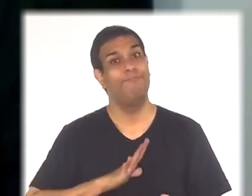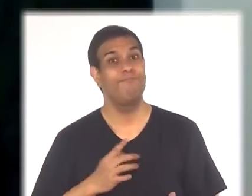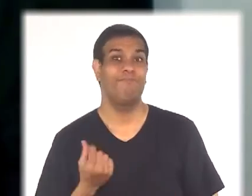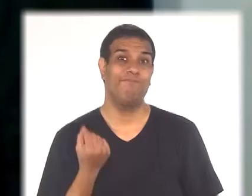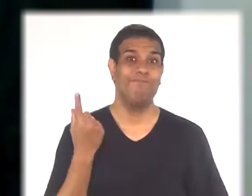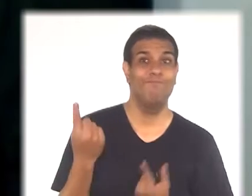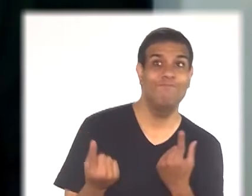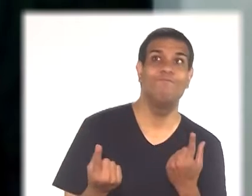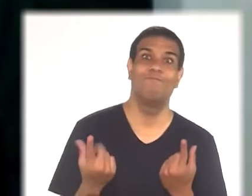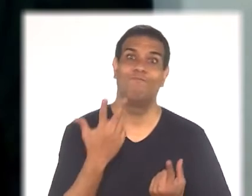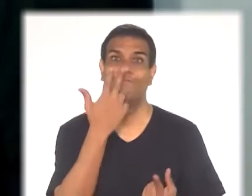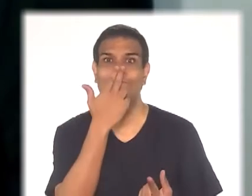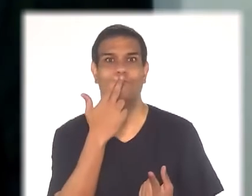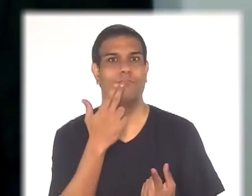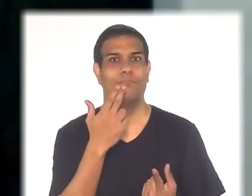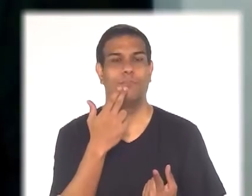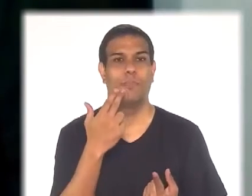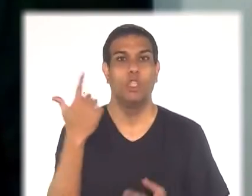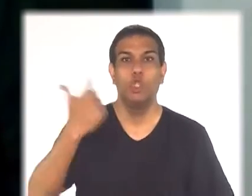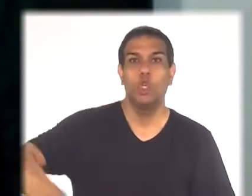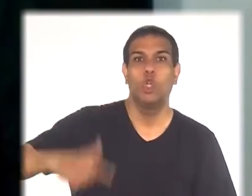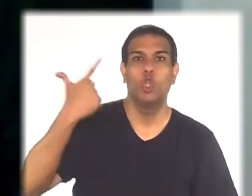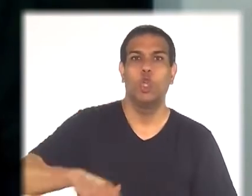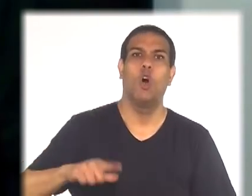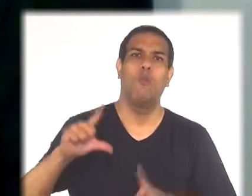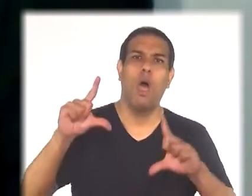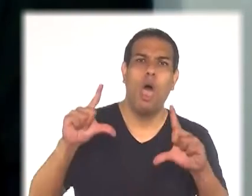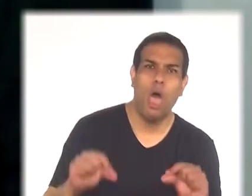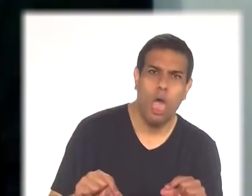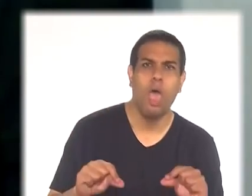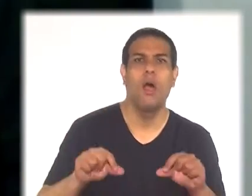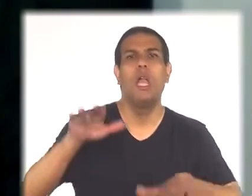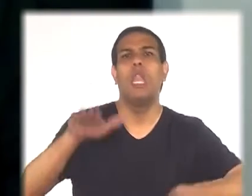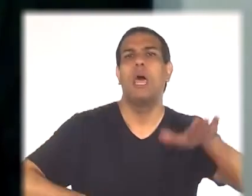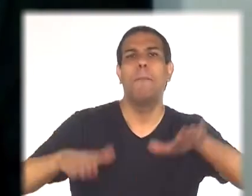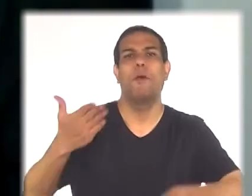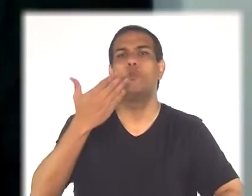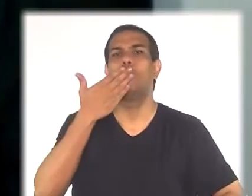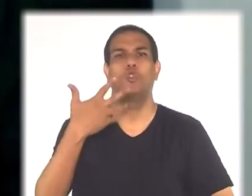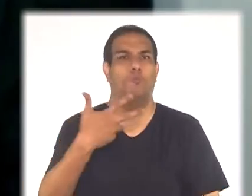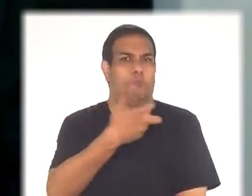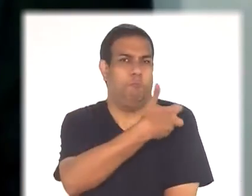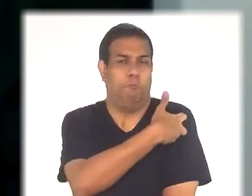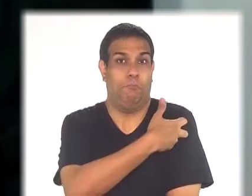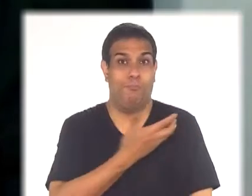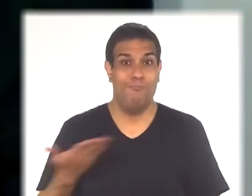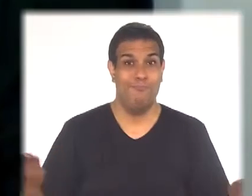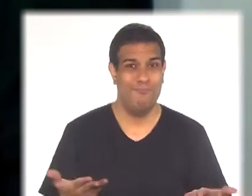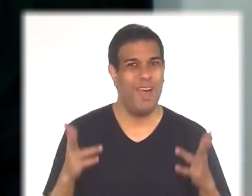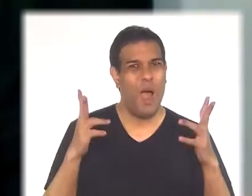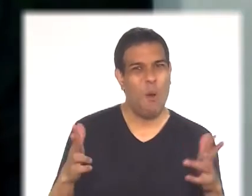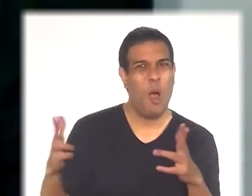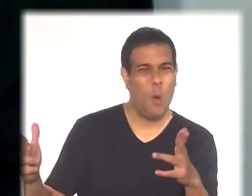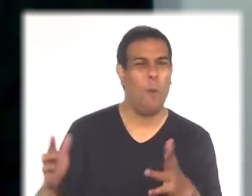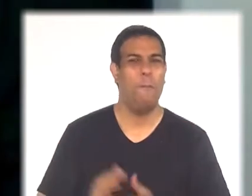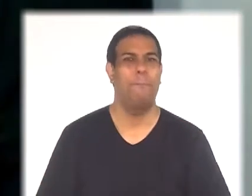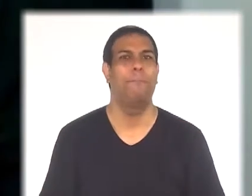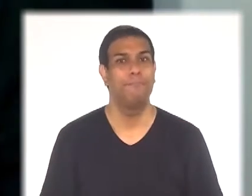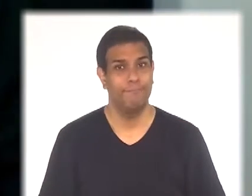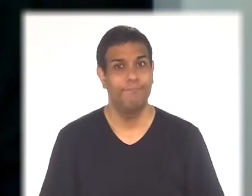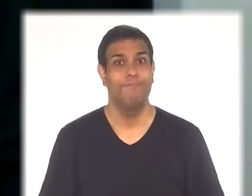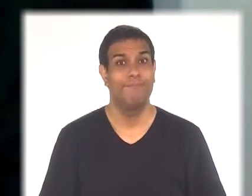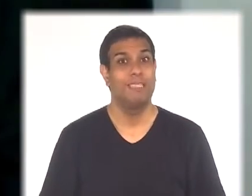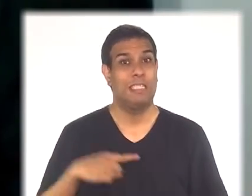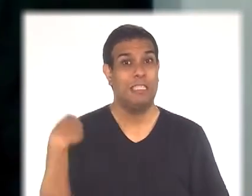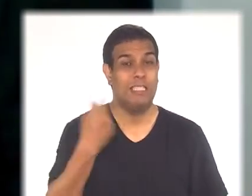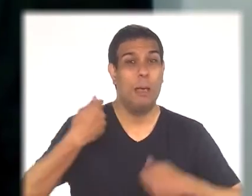né? Algumas delas a gente precisa de um número de reforços um pouco menor que outros, né? Eu acho que nós vamos ter um cenário